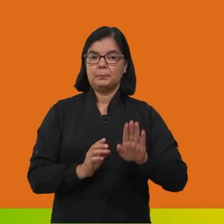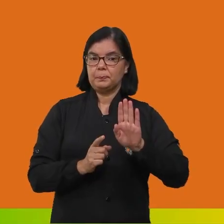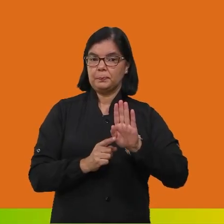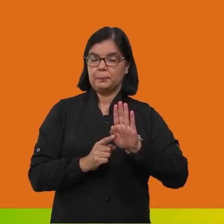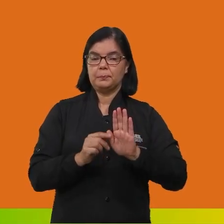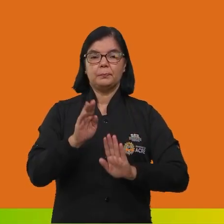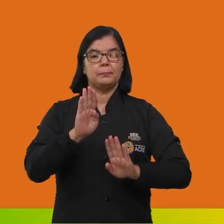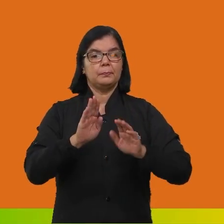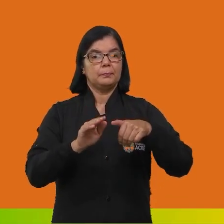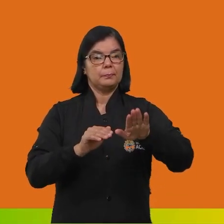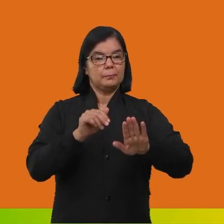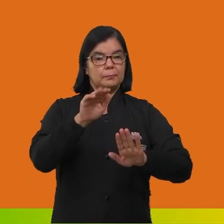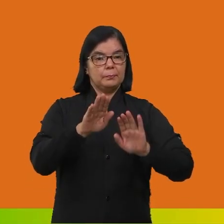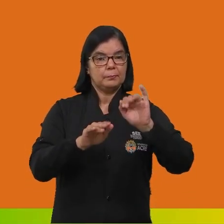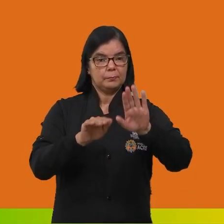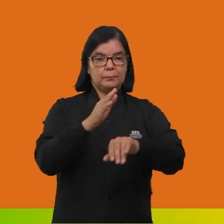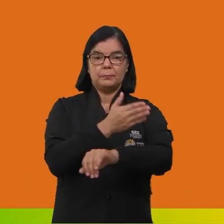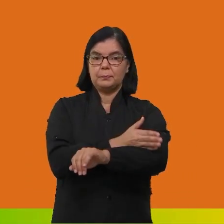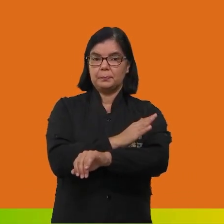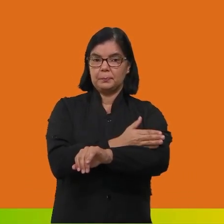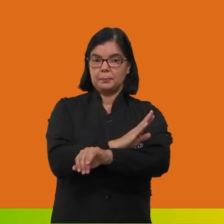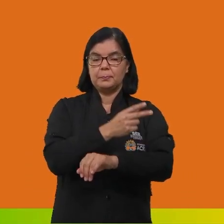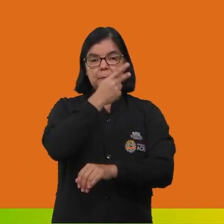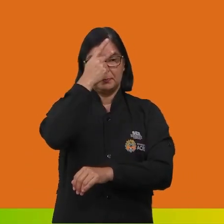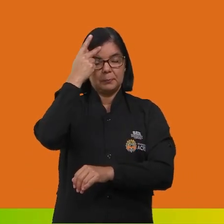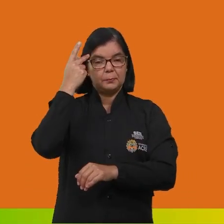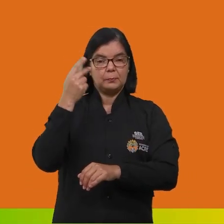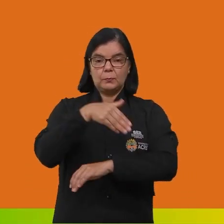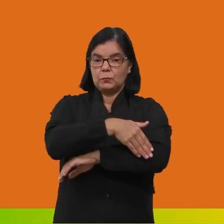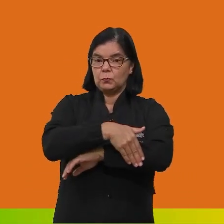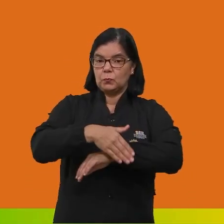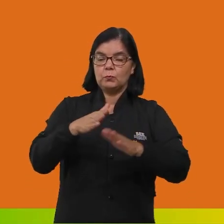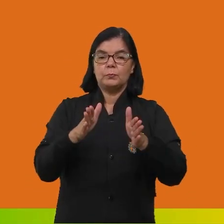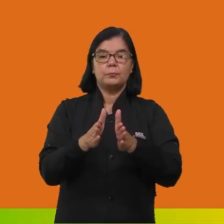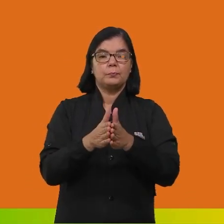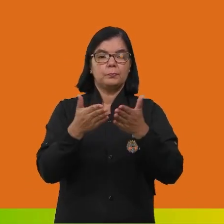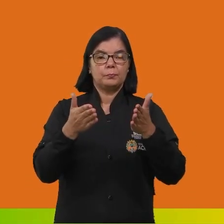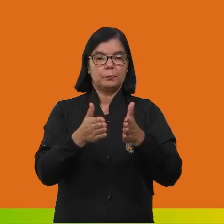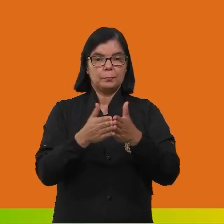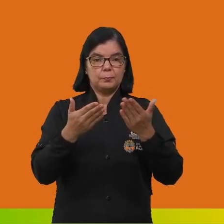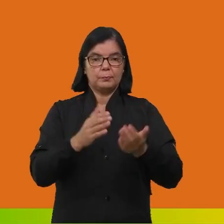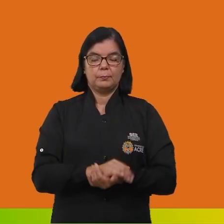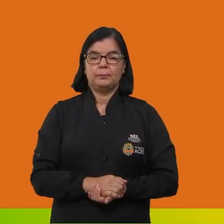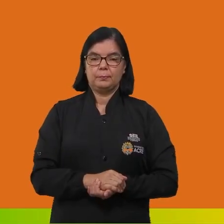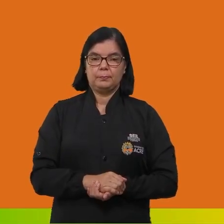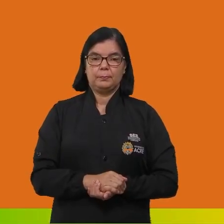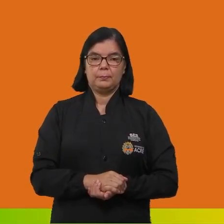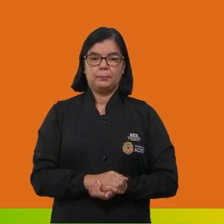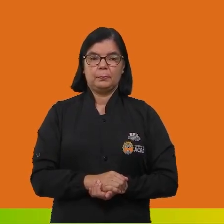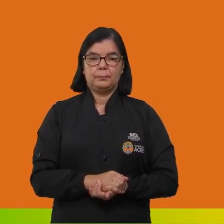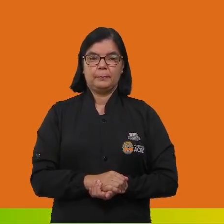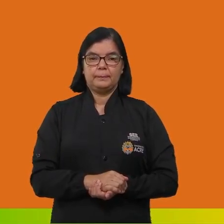Letra B. A mímica é praticada apenas por artistas de rua, pobres.